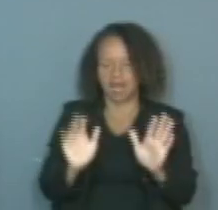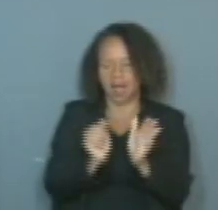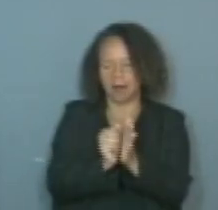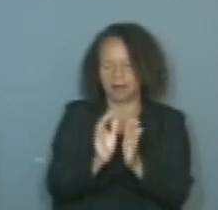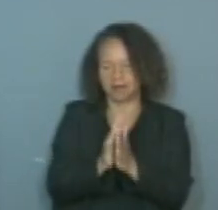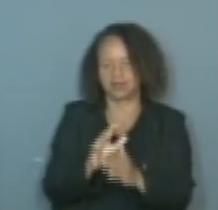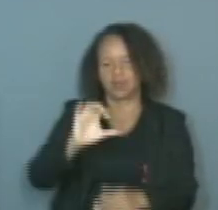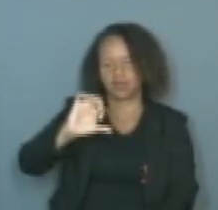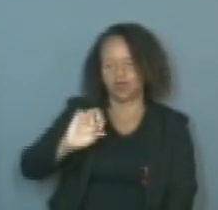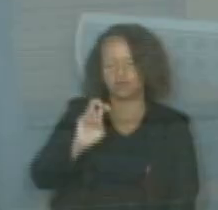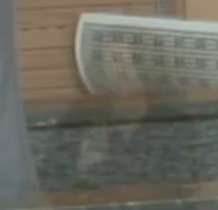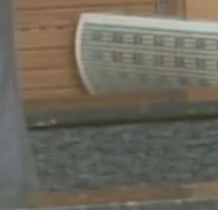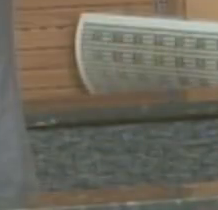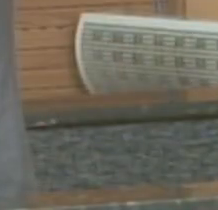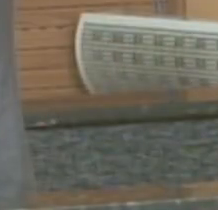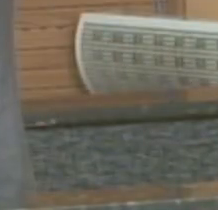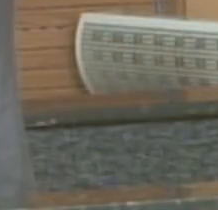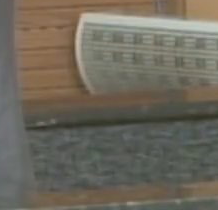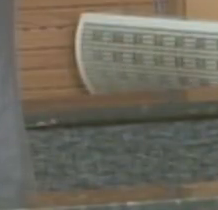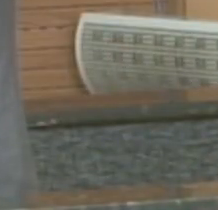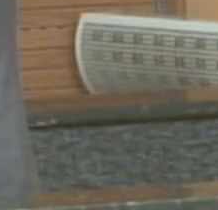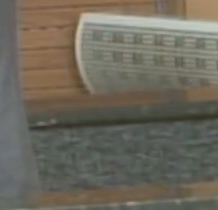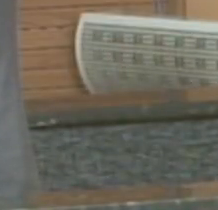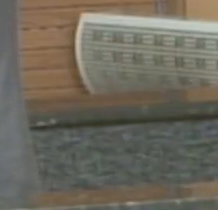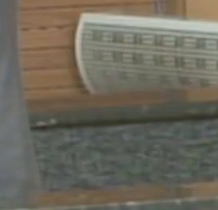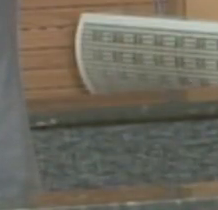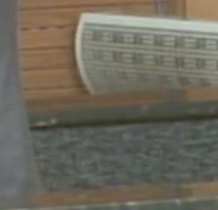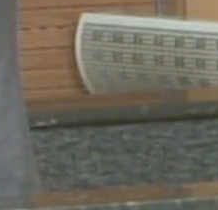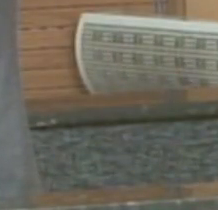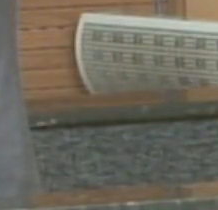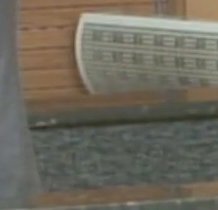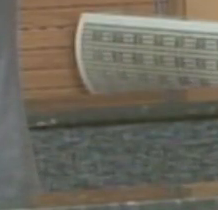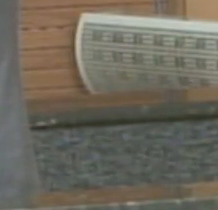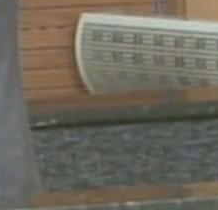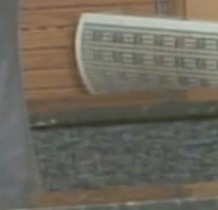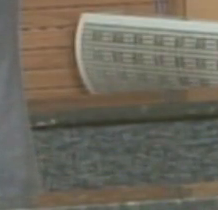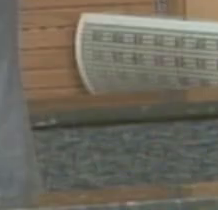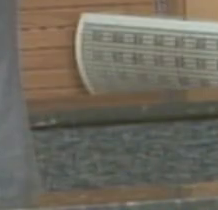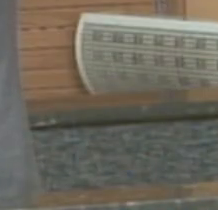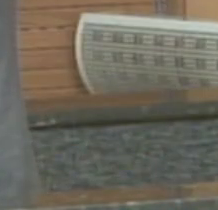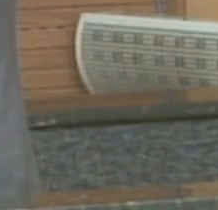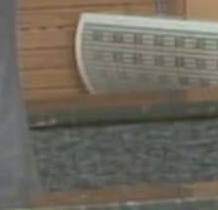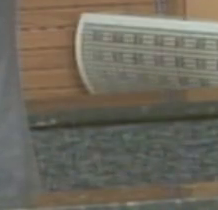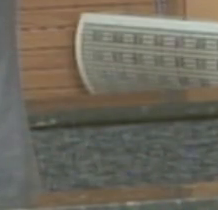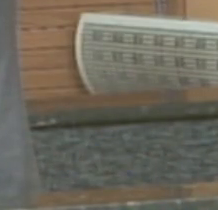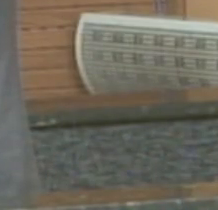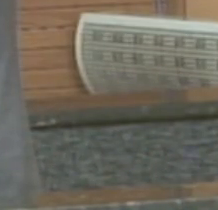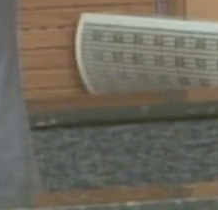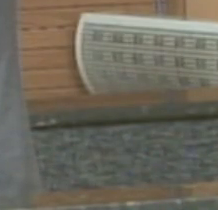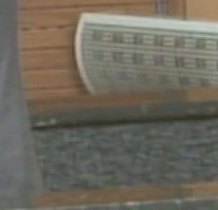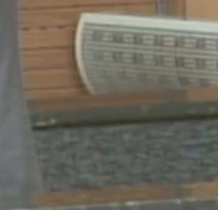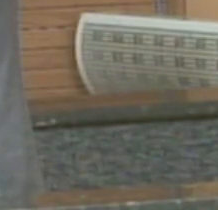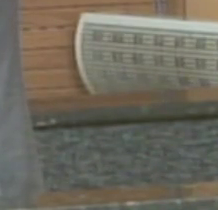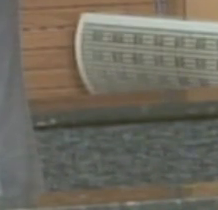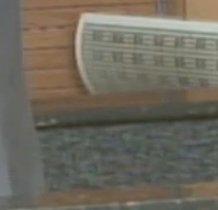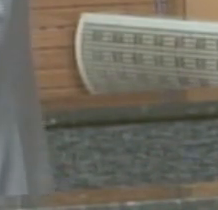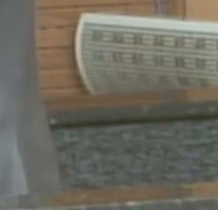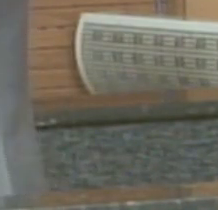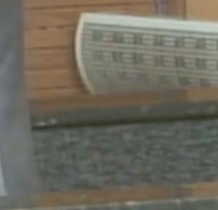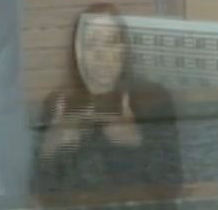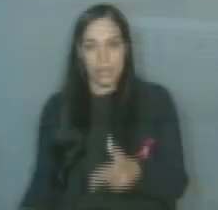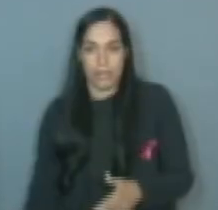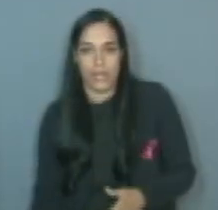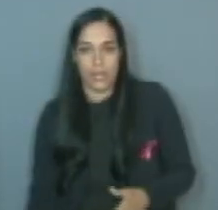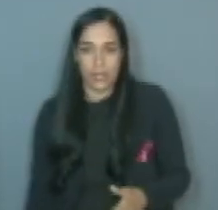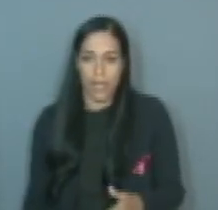Vou começar pelo 9562. Esse requerimento, ele trata de uma coisa